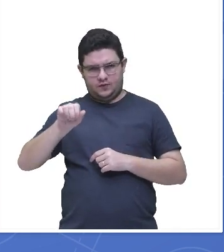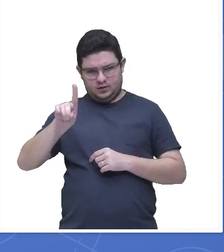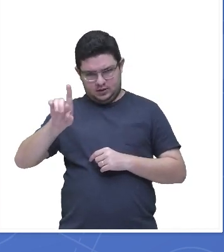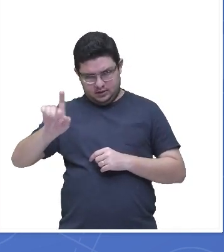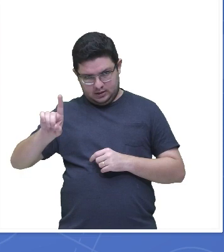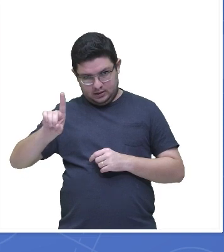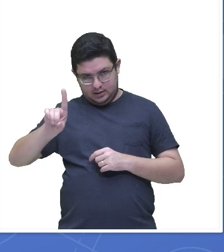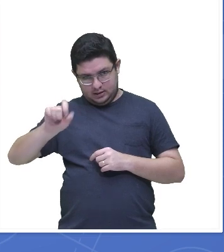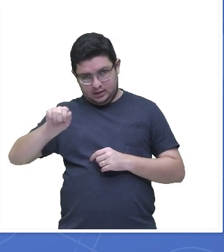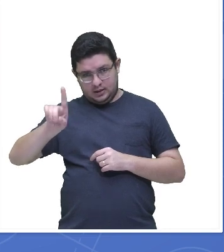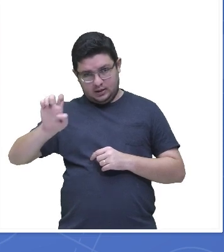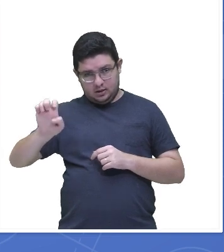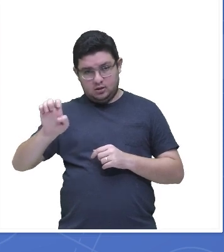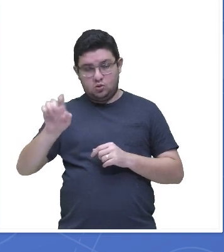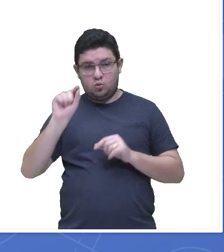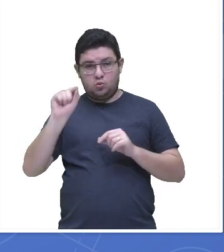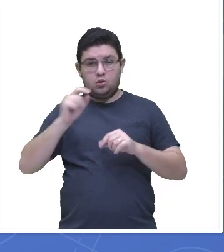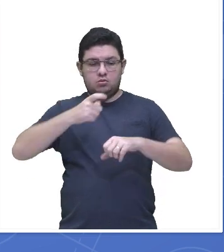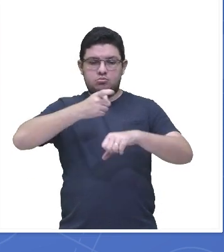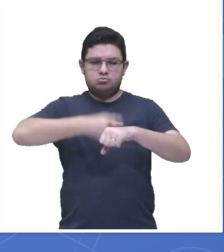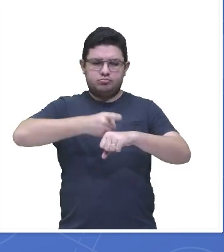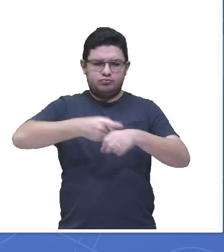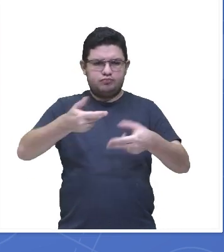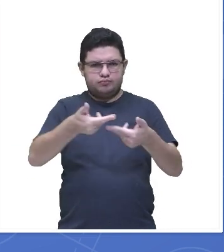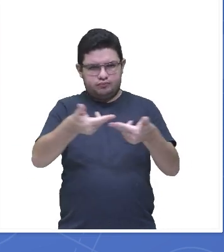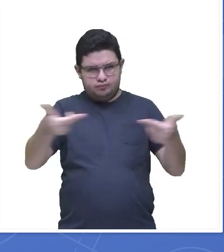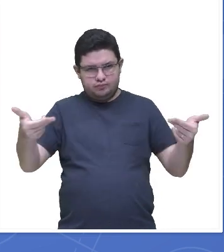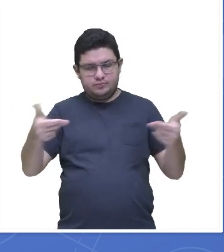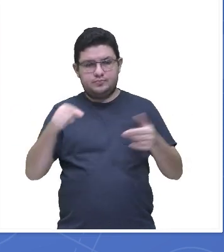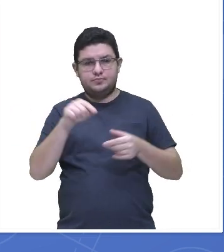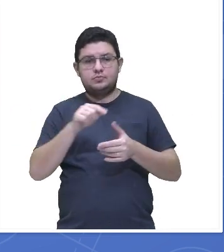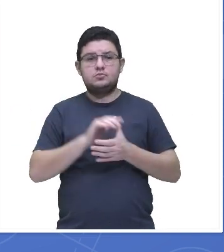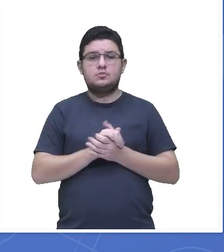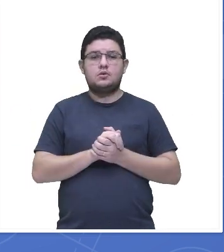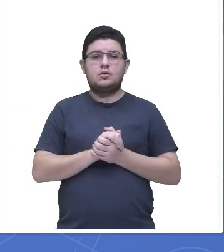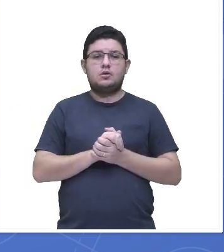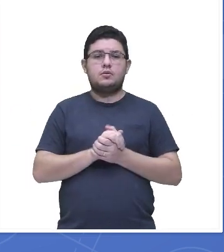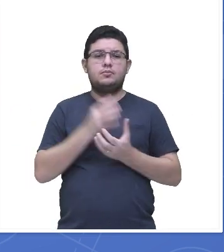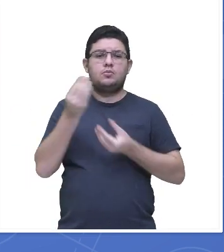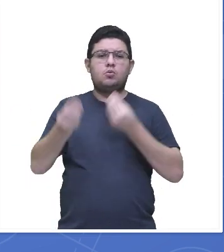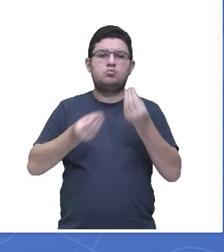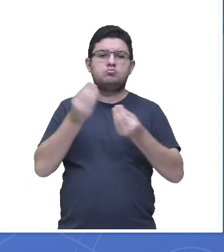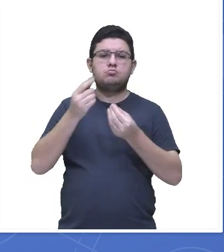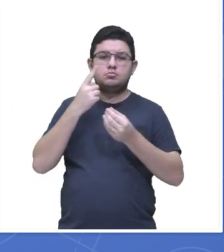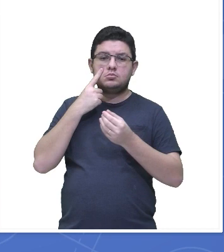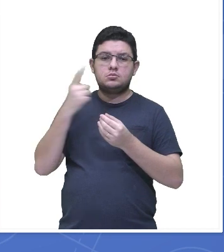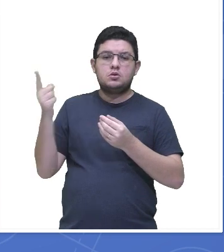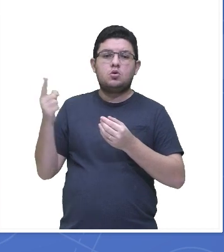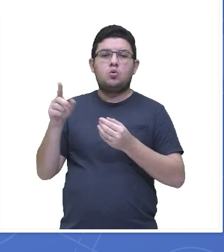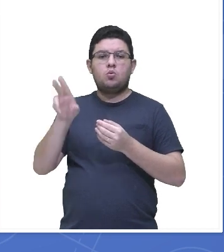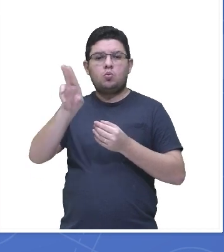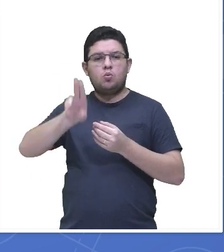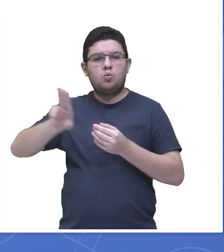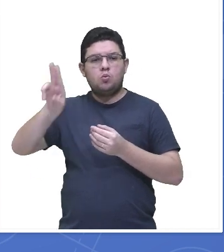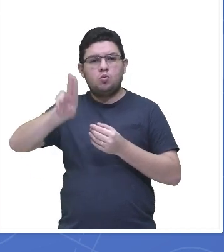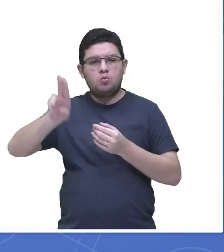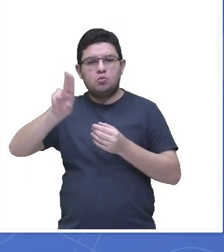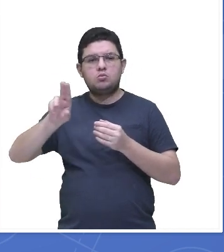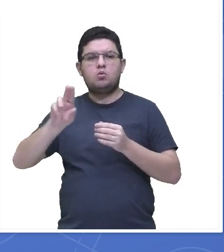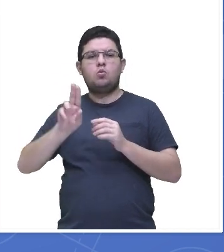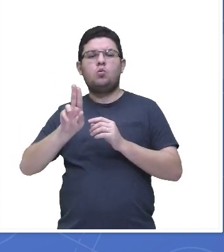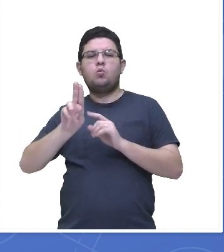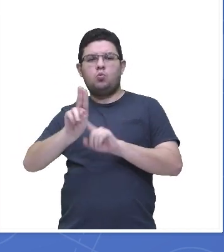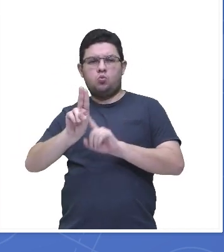E ela é normalmente dada, usualmente dada, na unidade caloria por por segundo vezes centímetro vezes grau